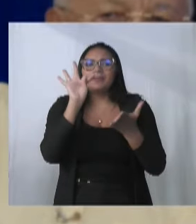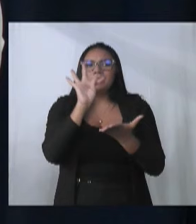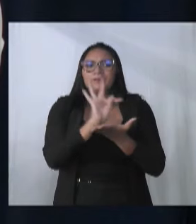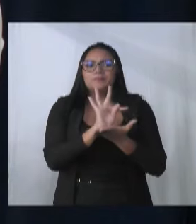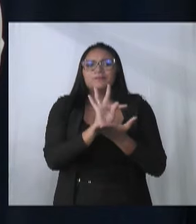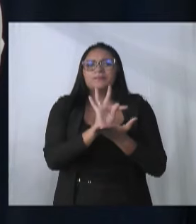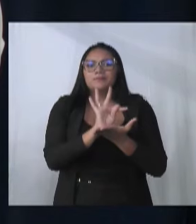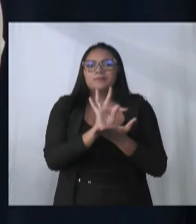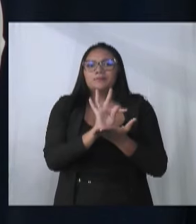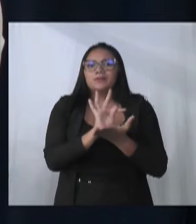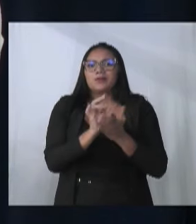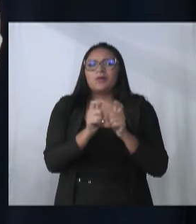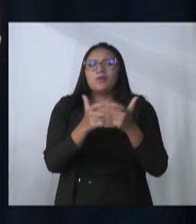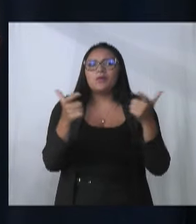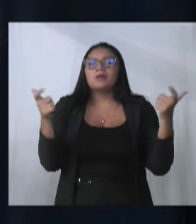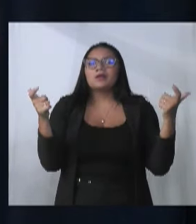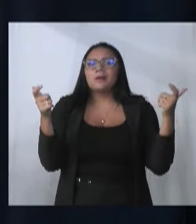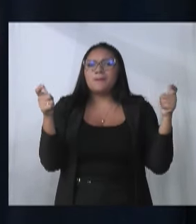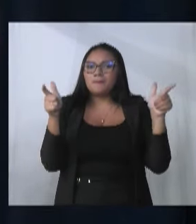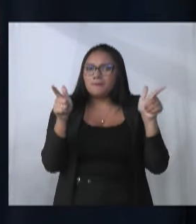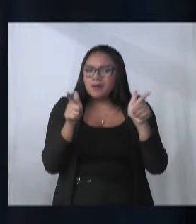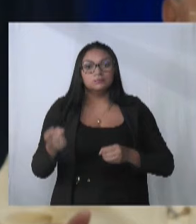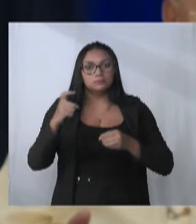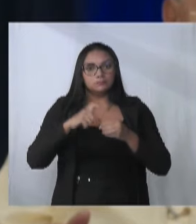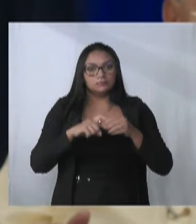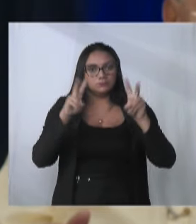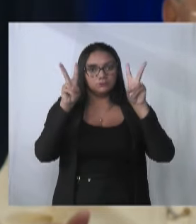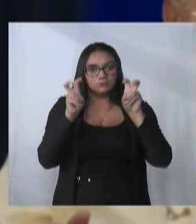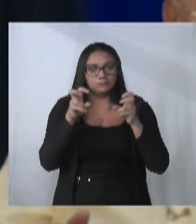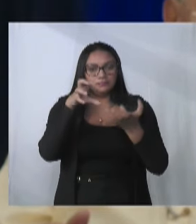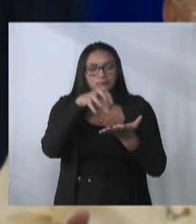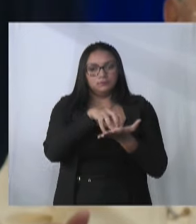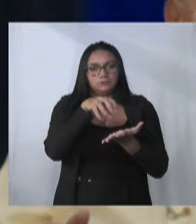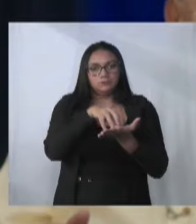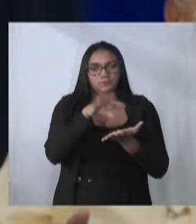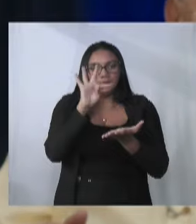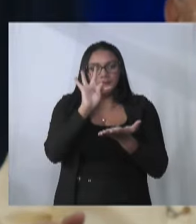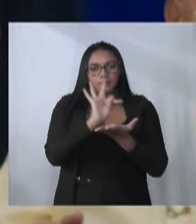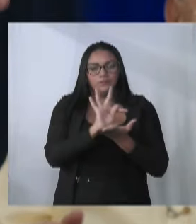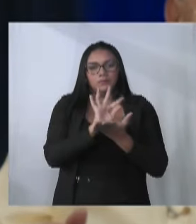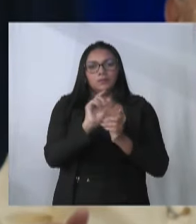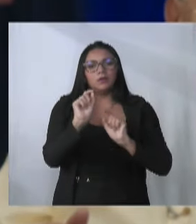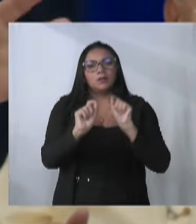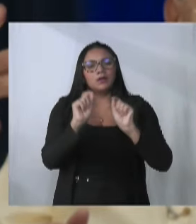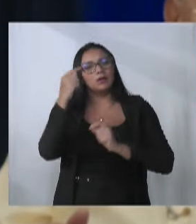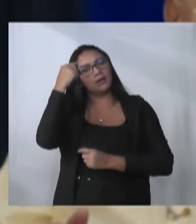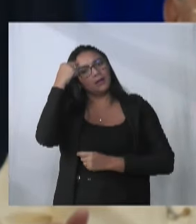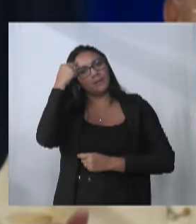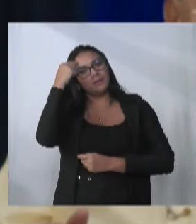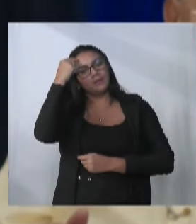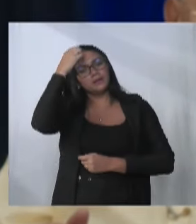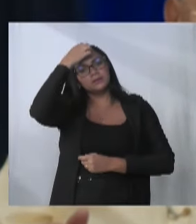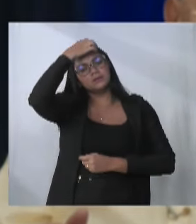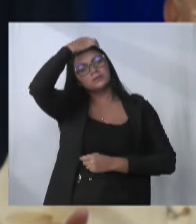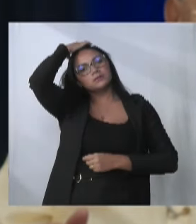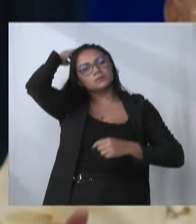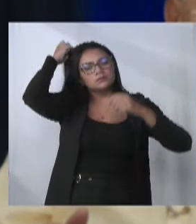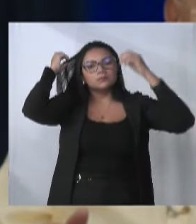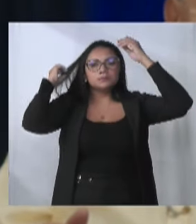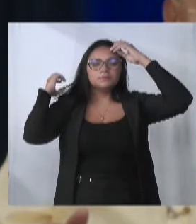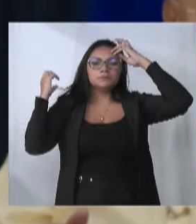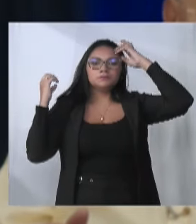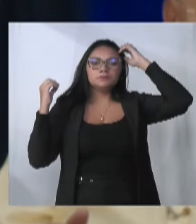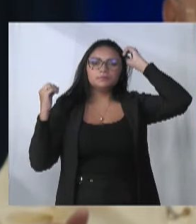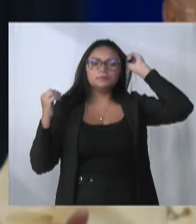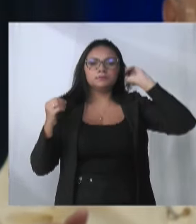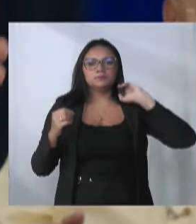os grandes, pequenos e médios empresários. O que pensa o eminente candidato do PSOL